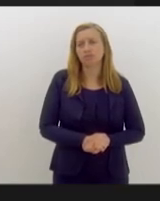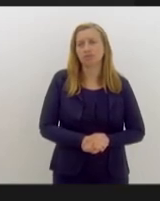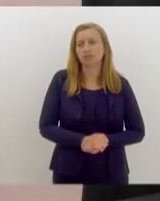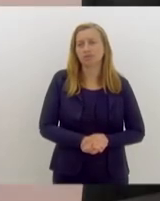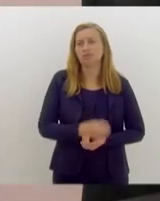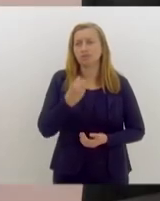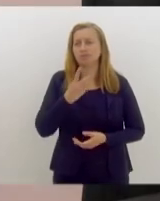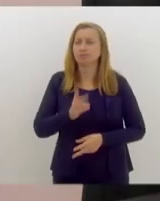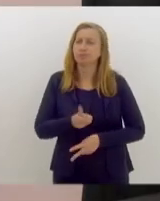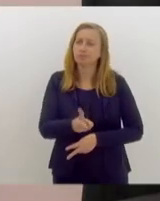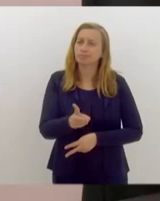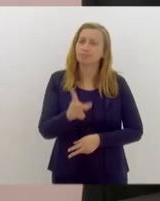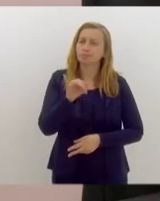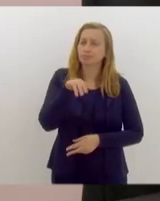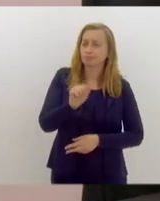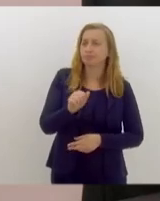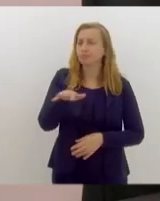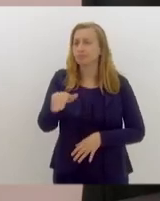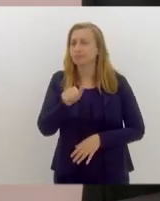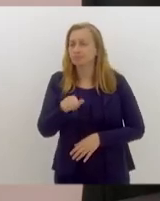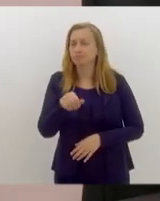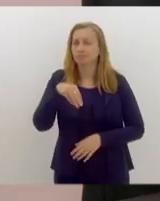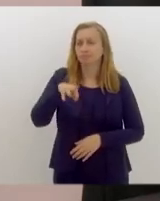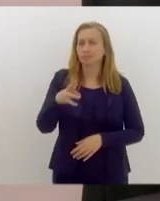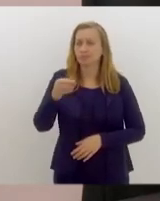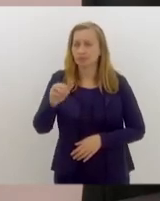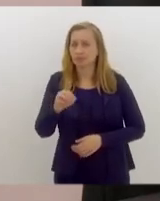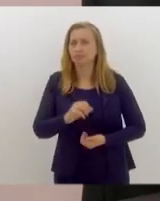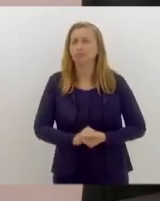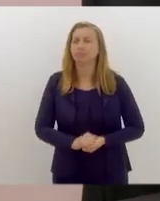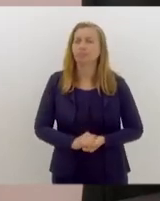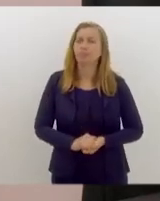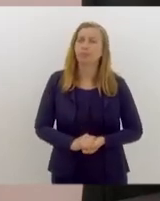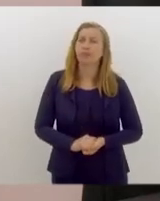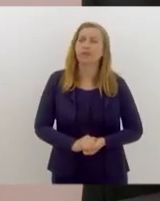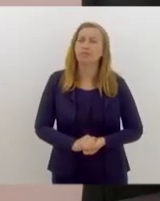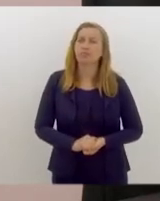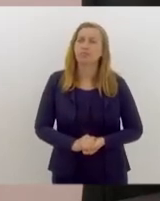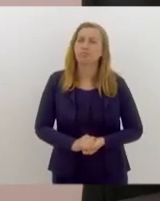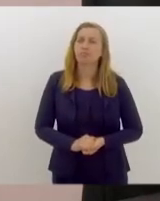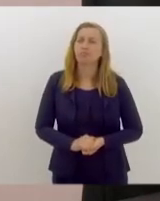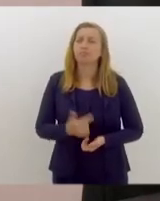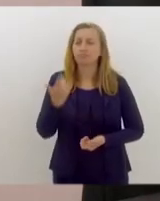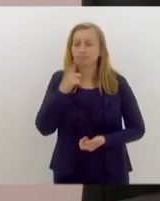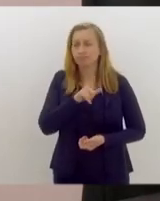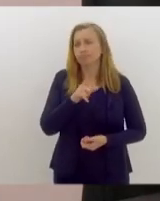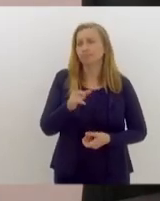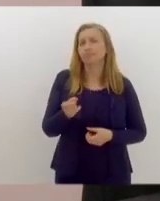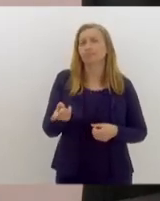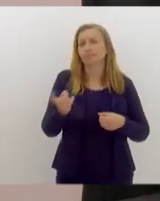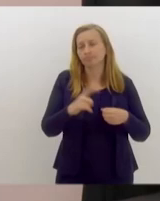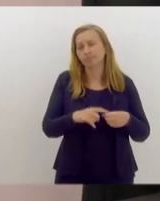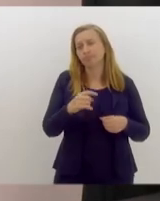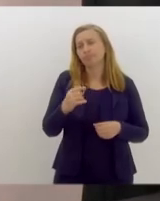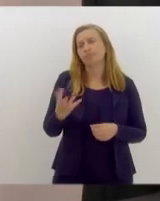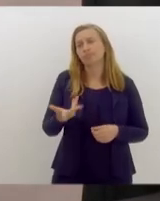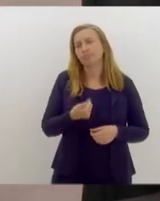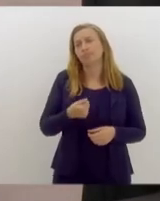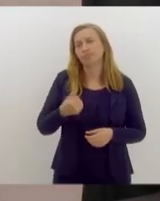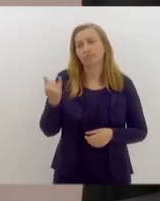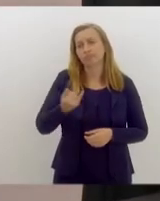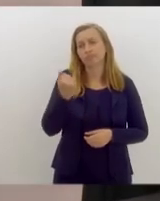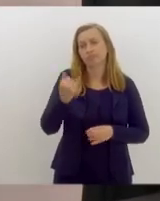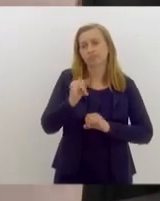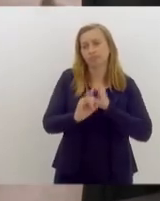Bom, para dar continuidade, Luciane, eu vou chamar aqui o Marcelo Mocarzel. E quando você conseguir se reconectar com melhor qualidade, você